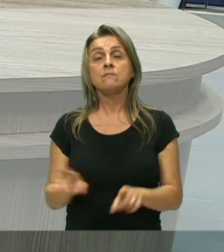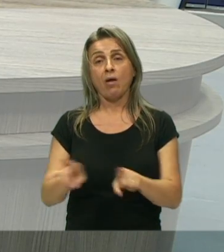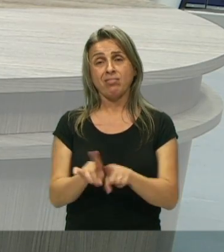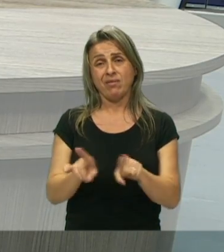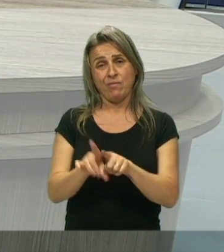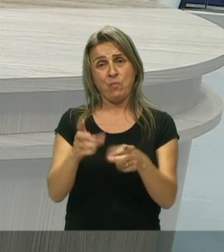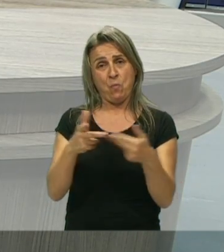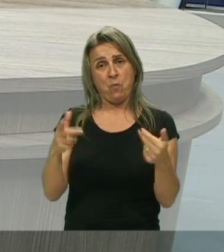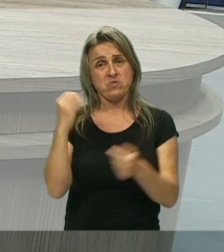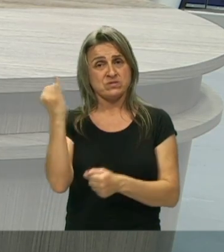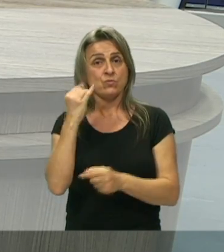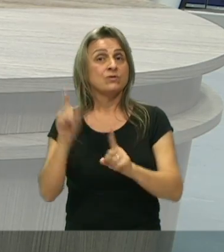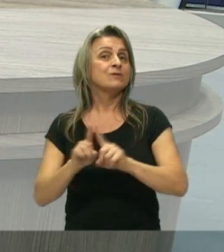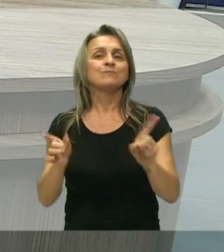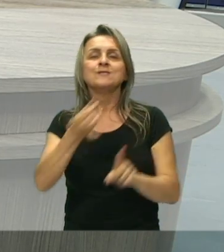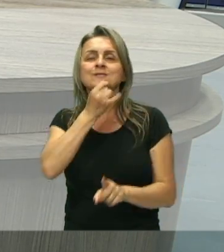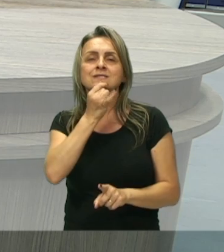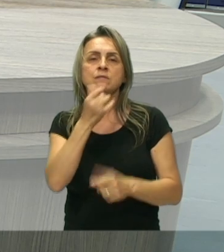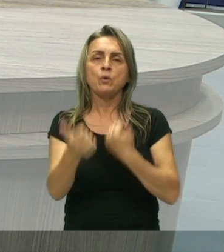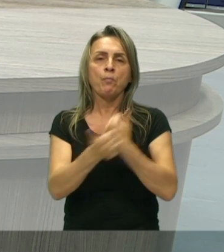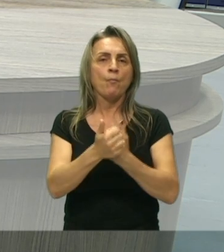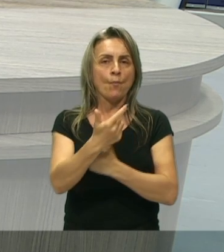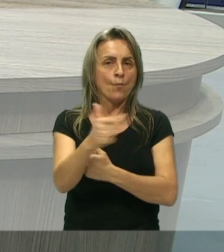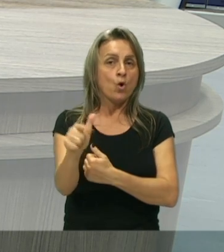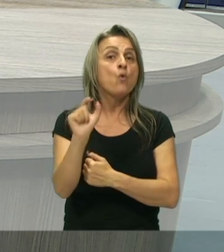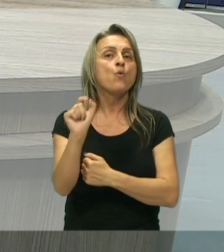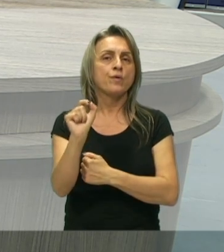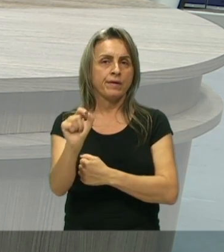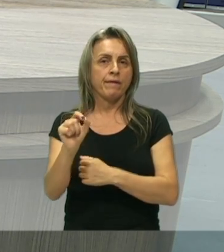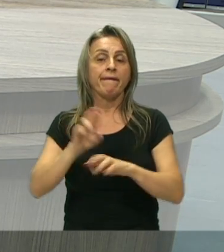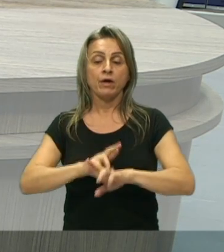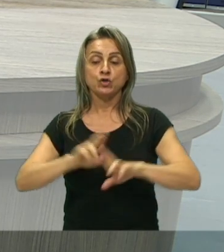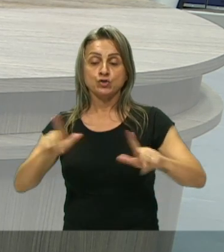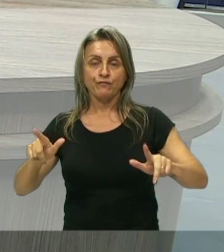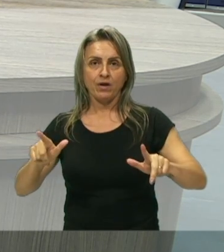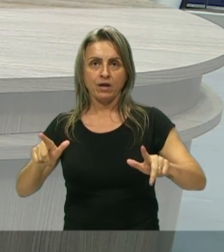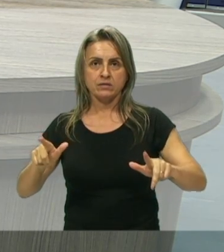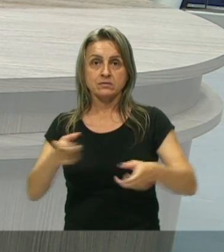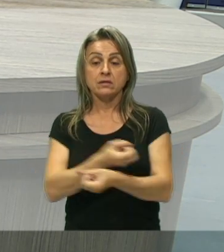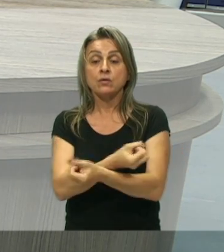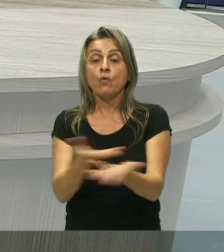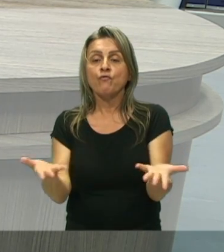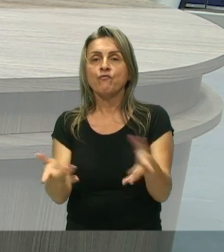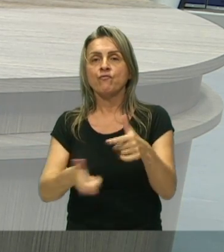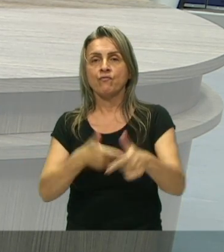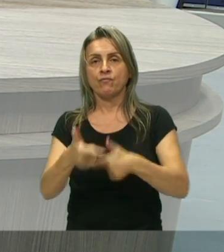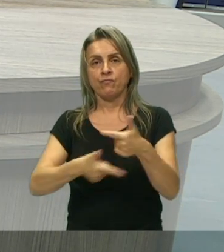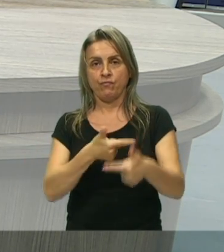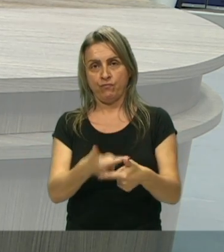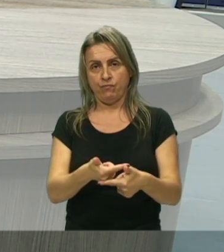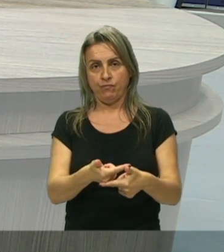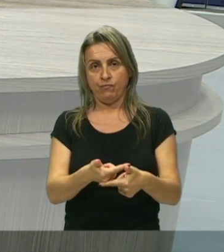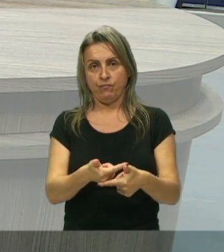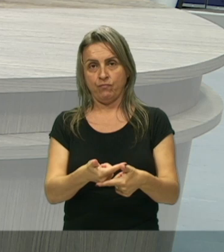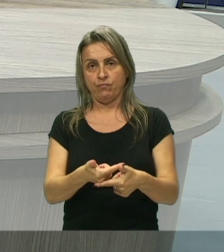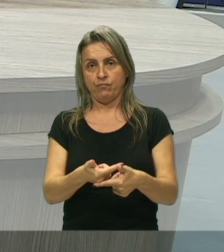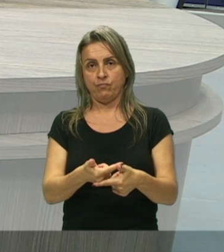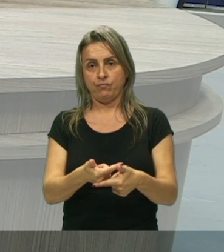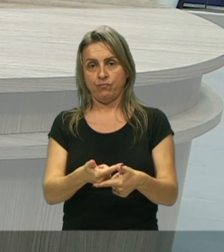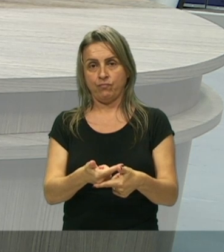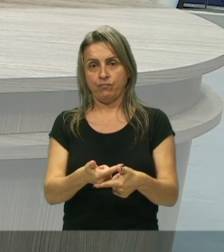aqui, é essa diferença da oferta do serviço. Nós vemos que várias vezes nós